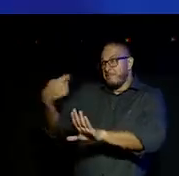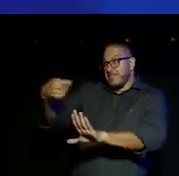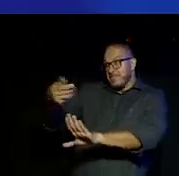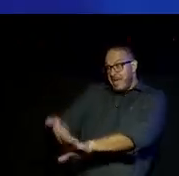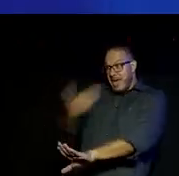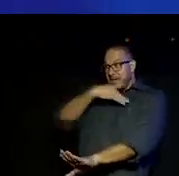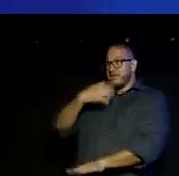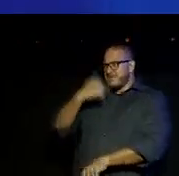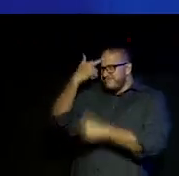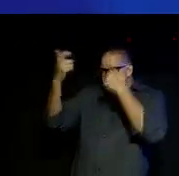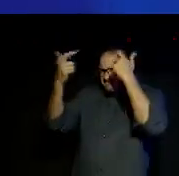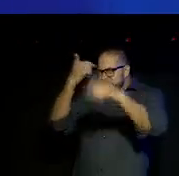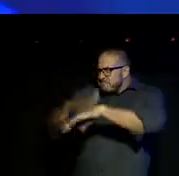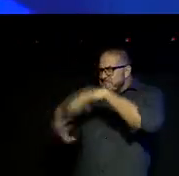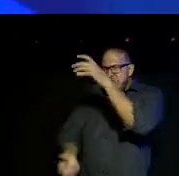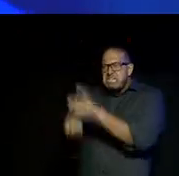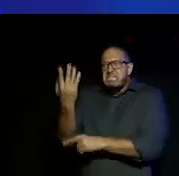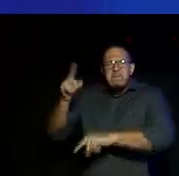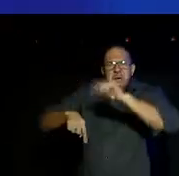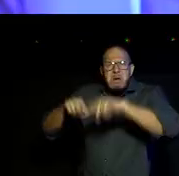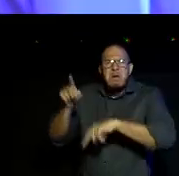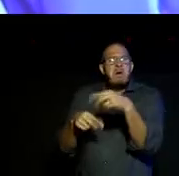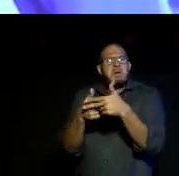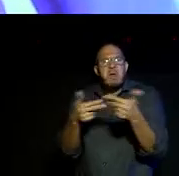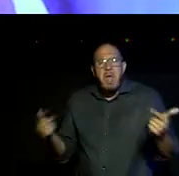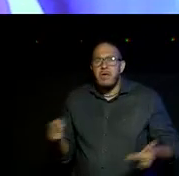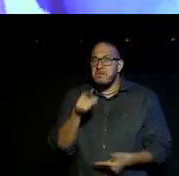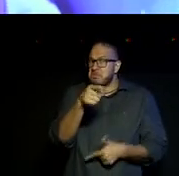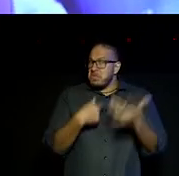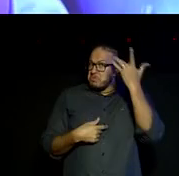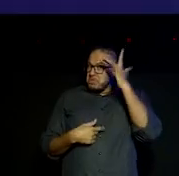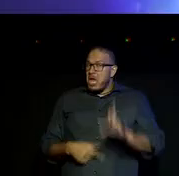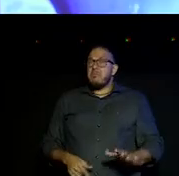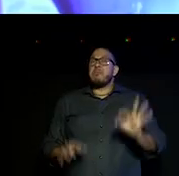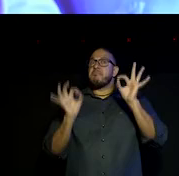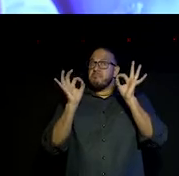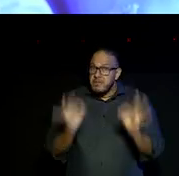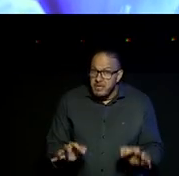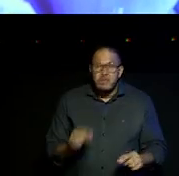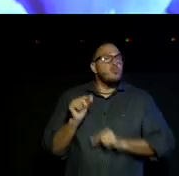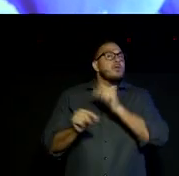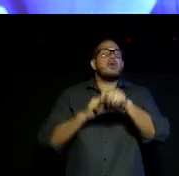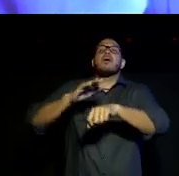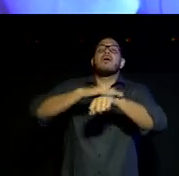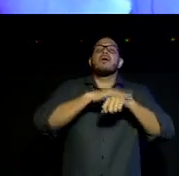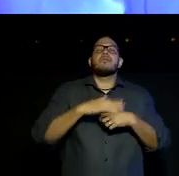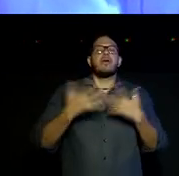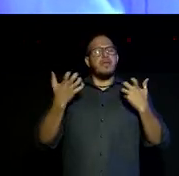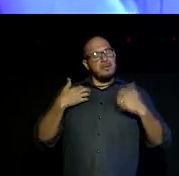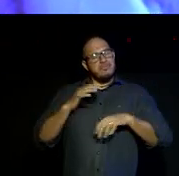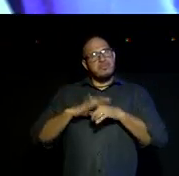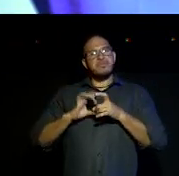você e já cria coisas, já cria produtos. E você não sabe, de fato, do que é que você queria